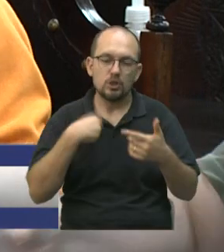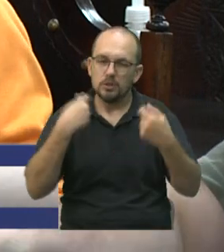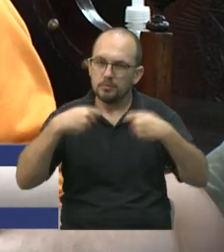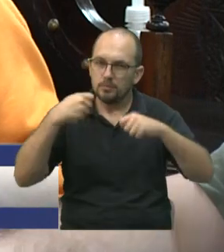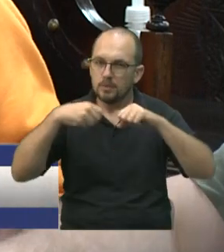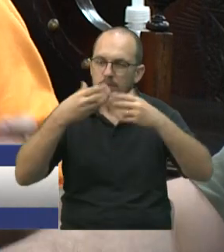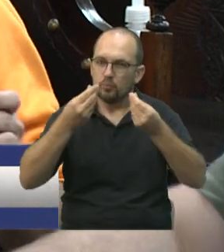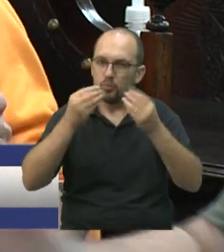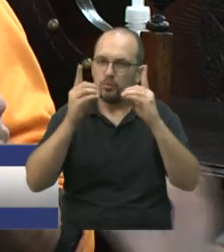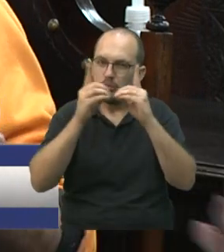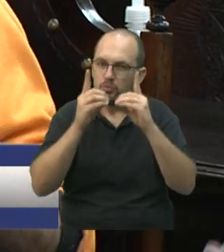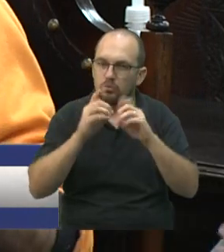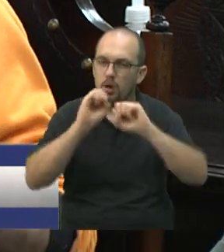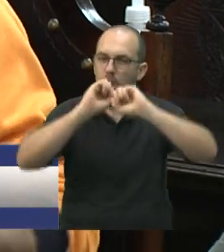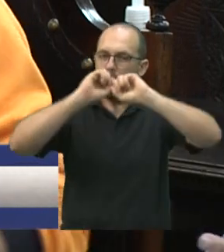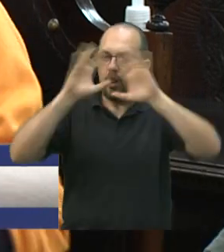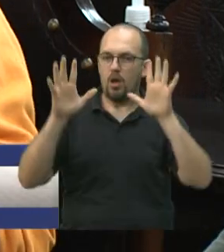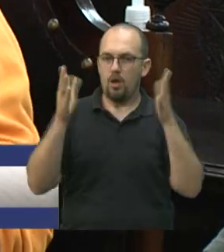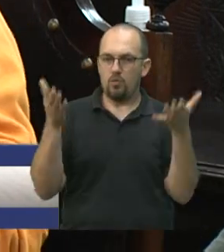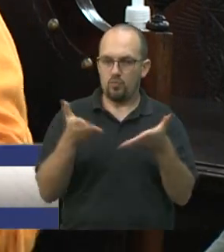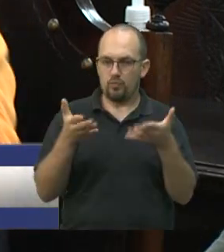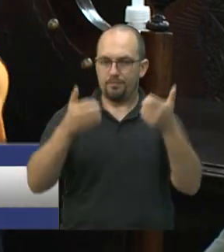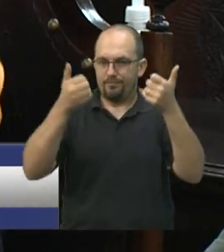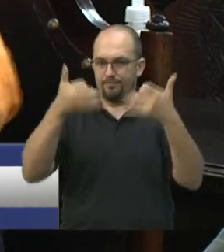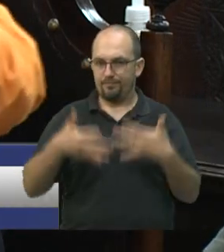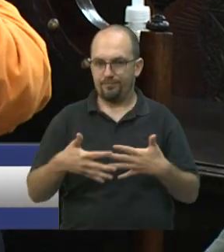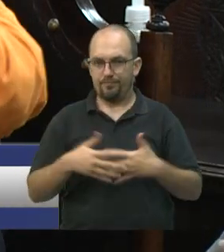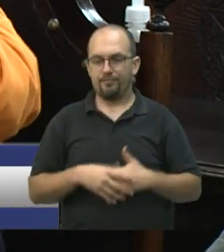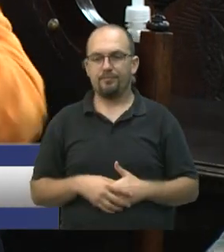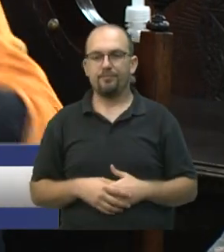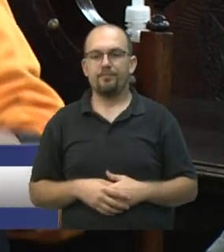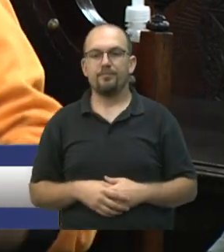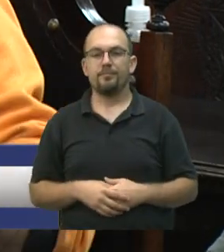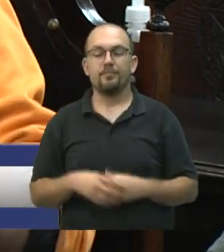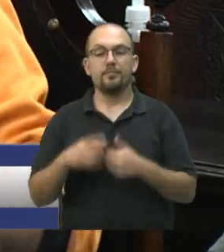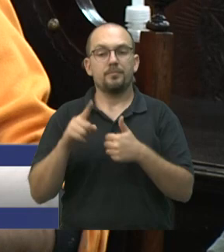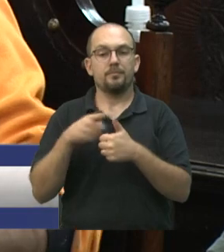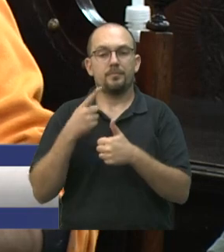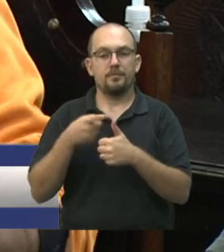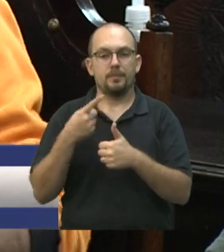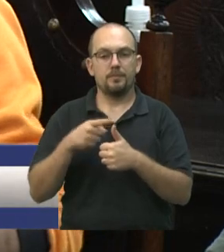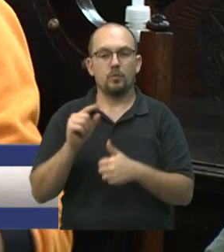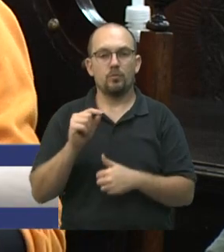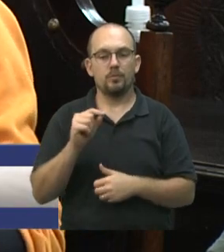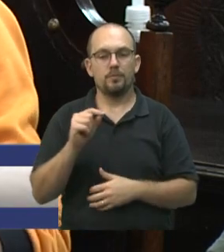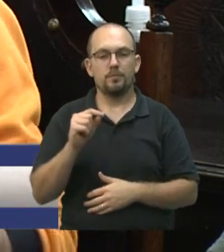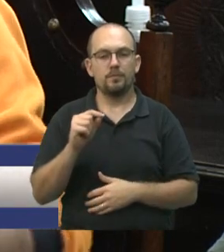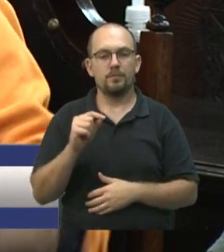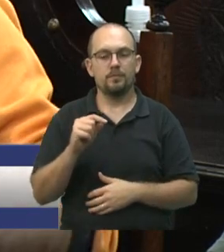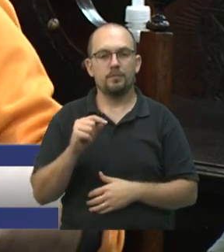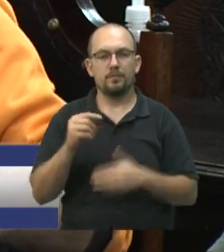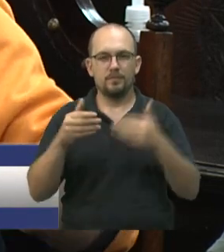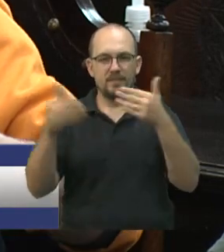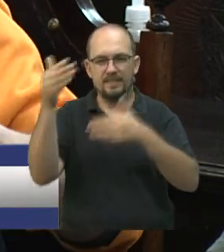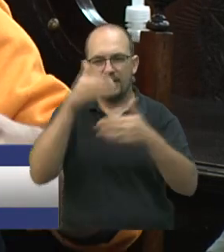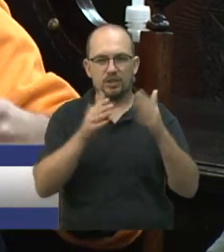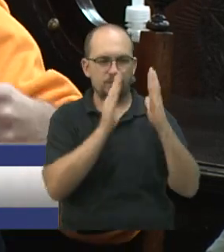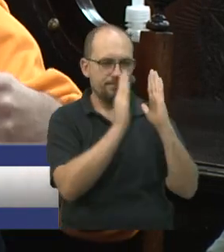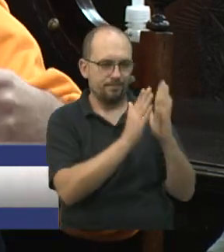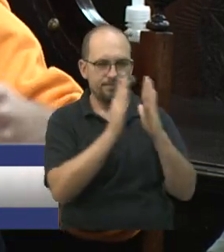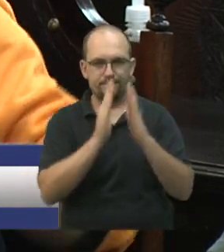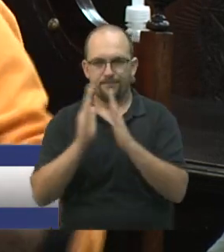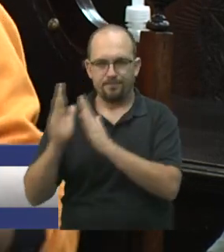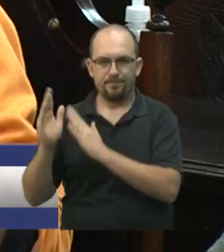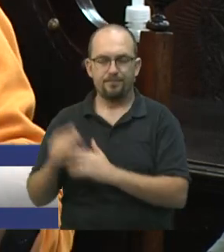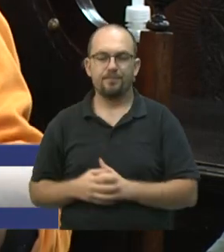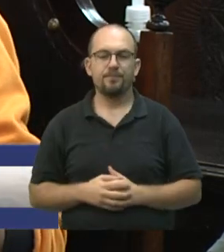bastante didático nessas questões aqui. A primeira indagação que eu faço, até para ser cronológico alguns slides, nós temos